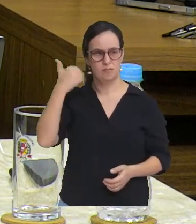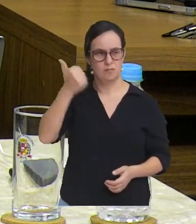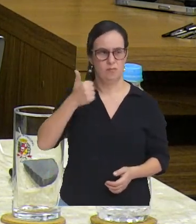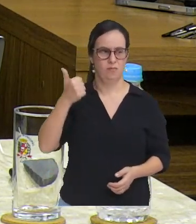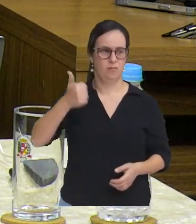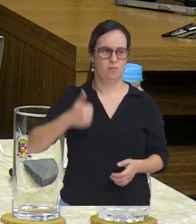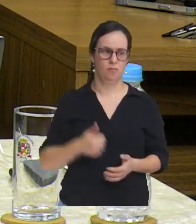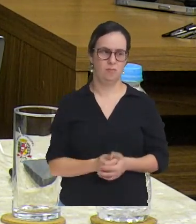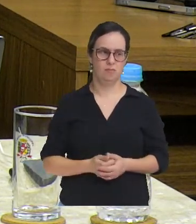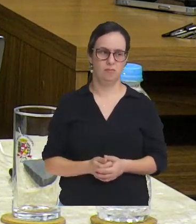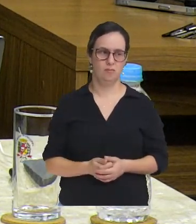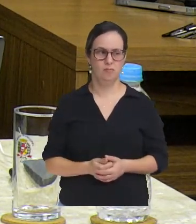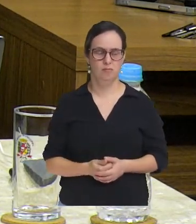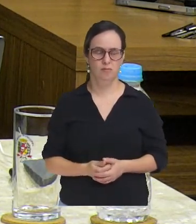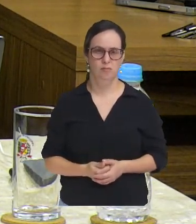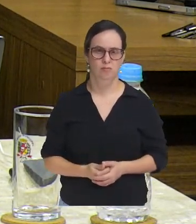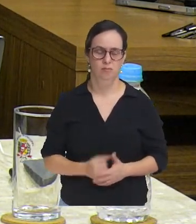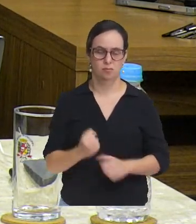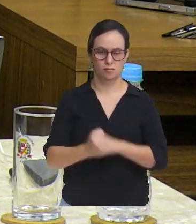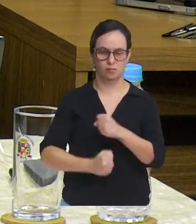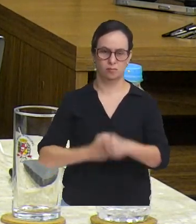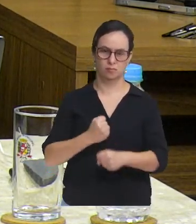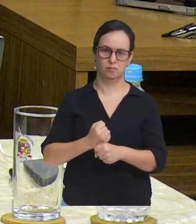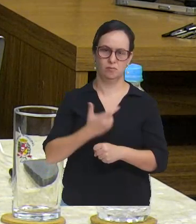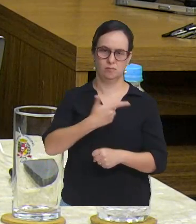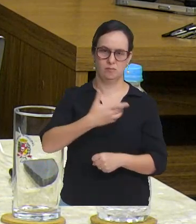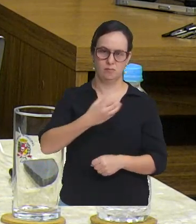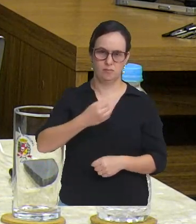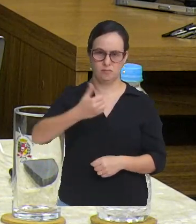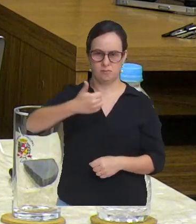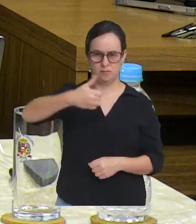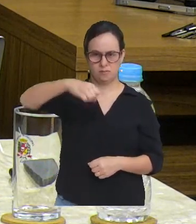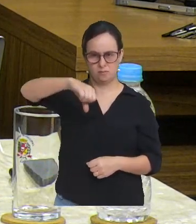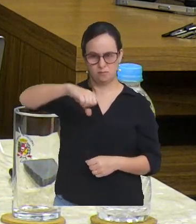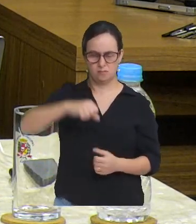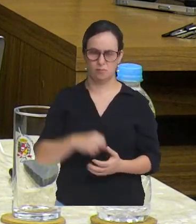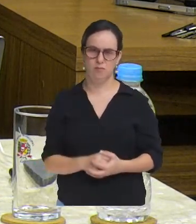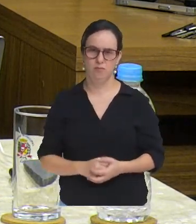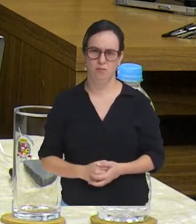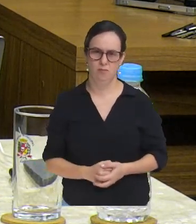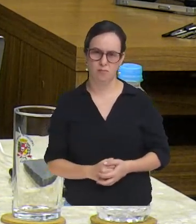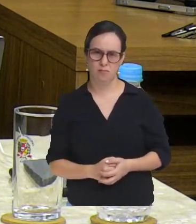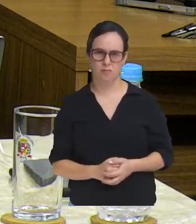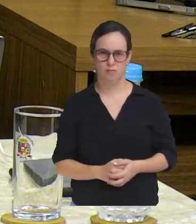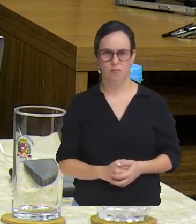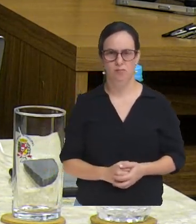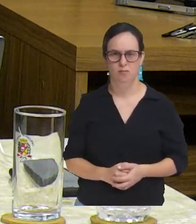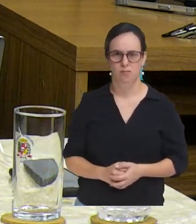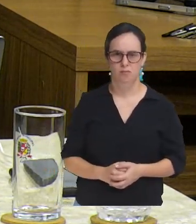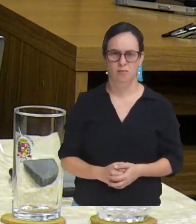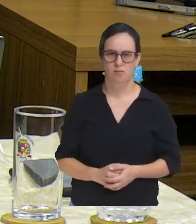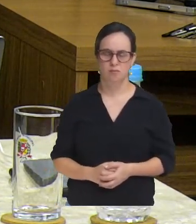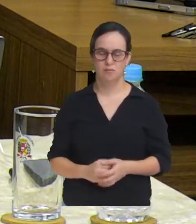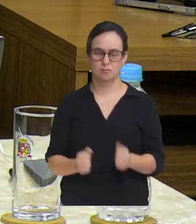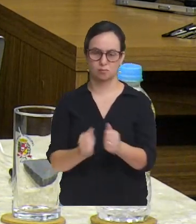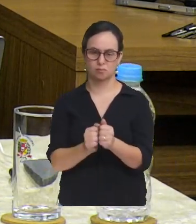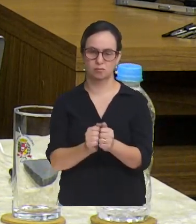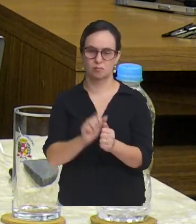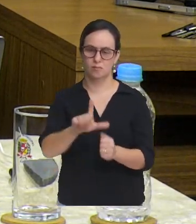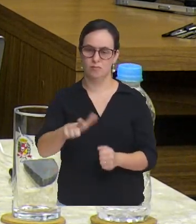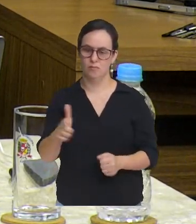né, em 2019, nós estivemos juntamente com o Fabinho, do financeiro, juntamente com a diretora, a